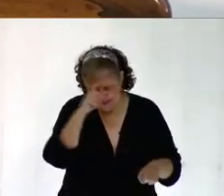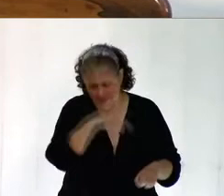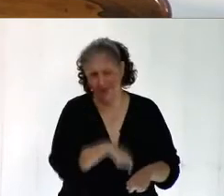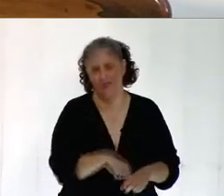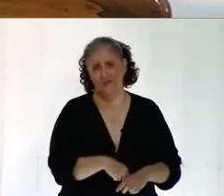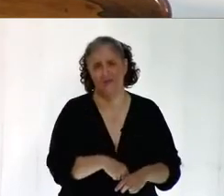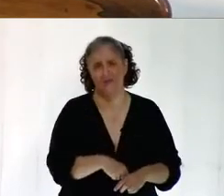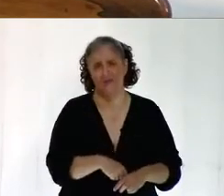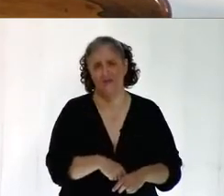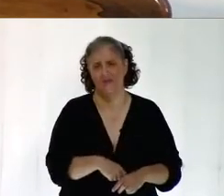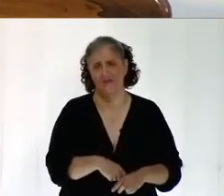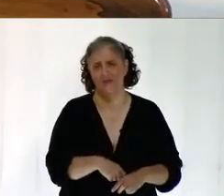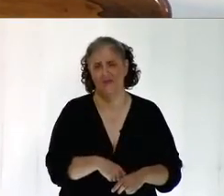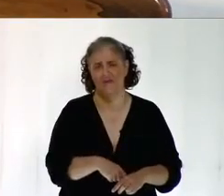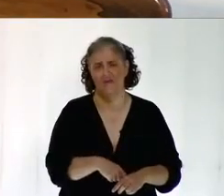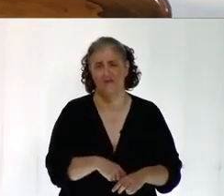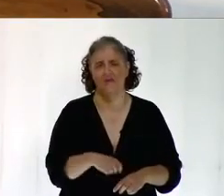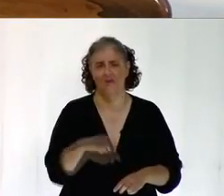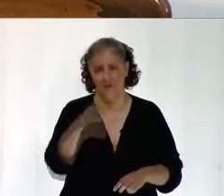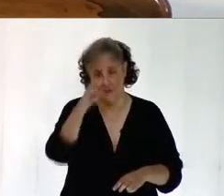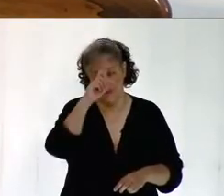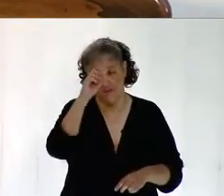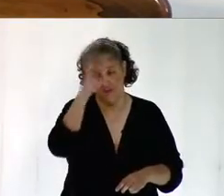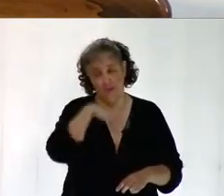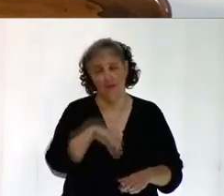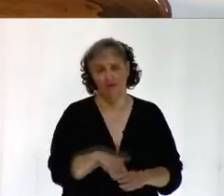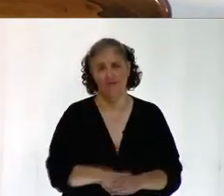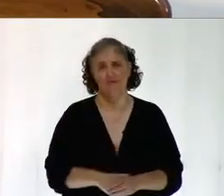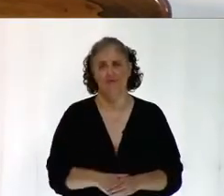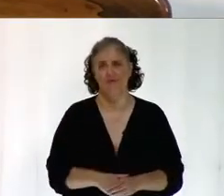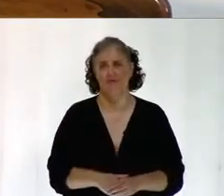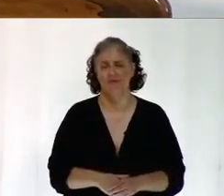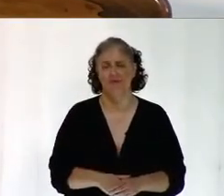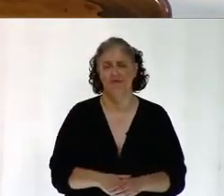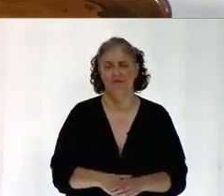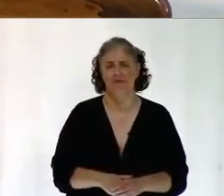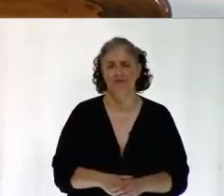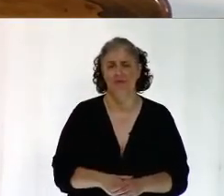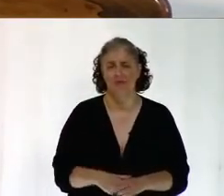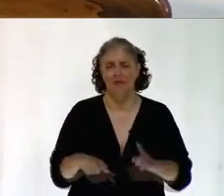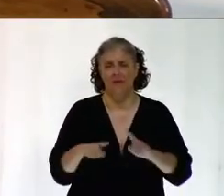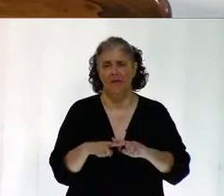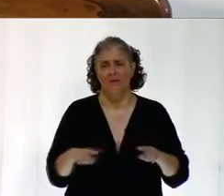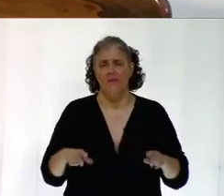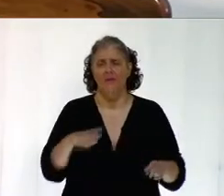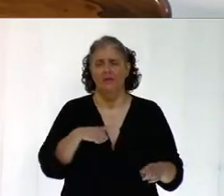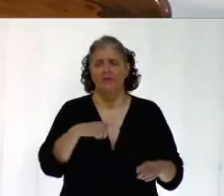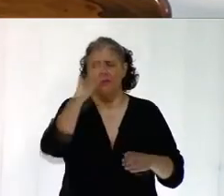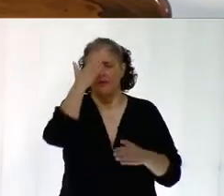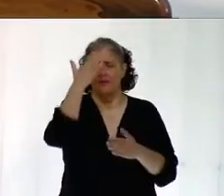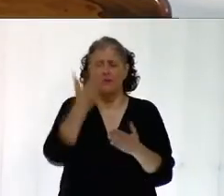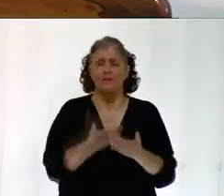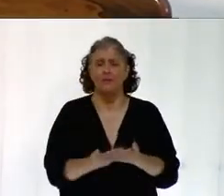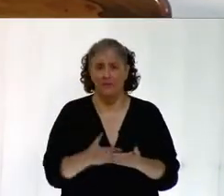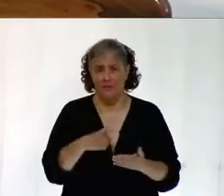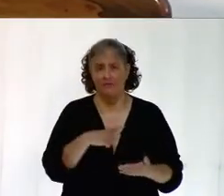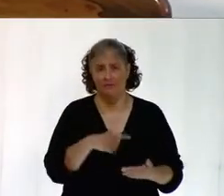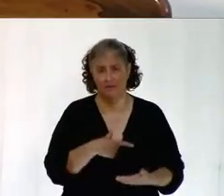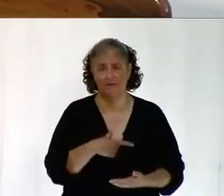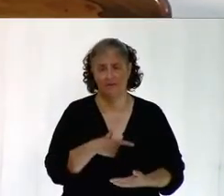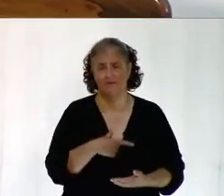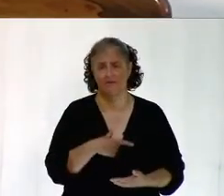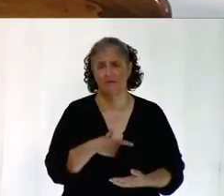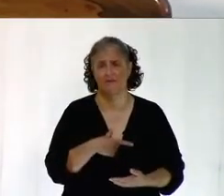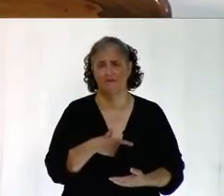é o dia mal é mas para que haja uma confiança não é essa confiança que a gente diz que